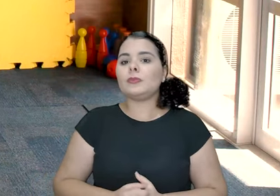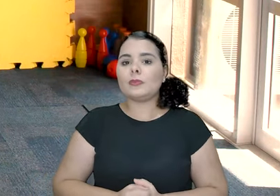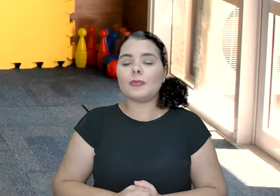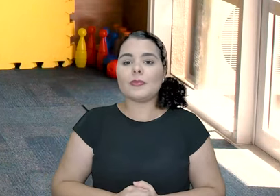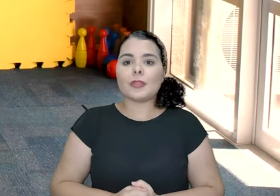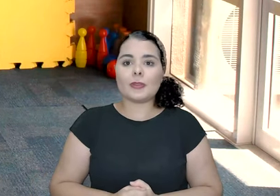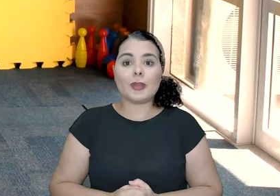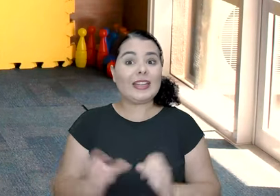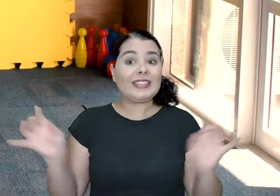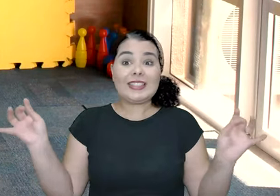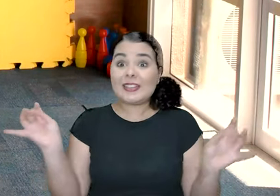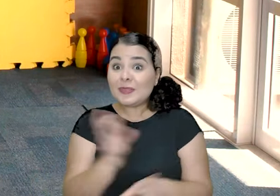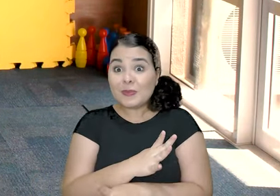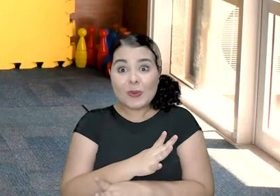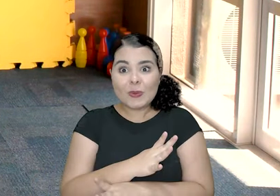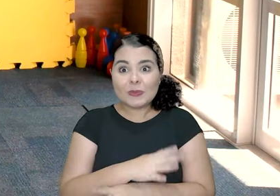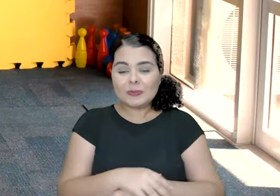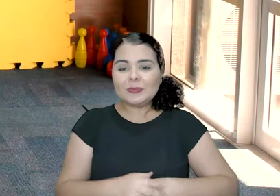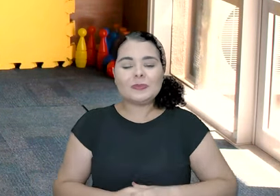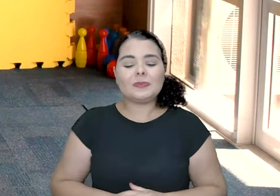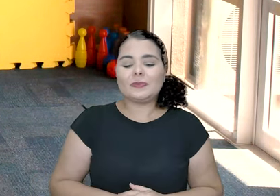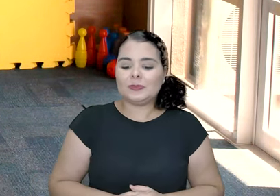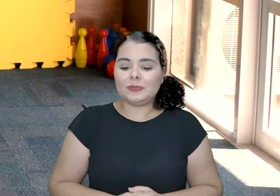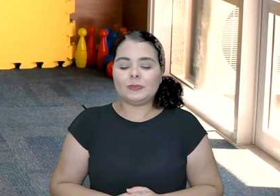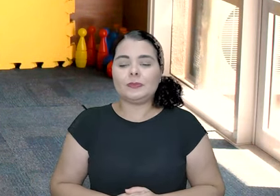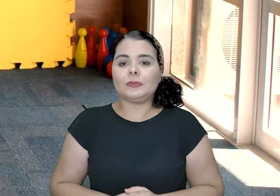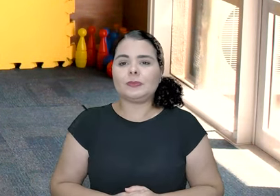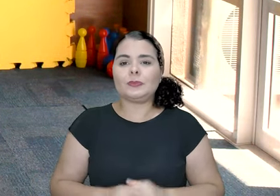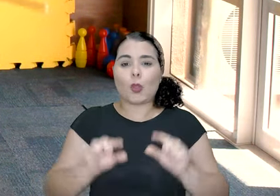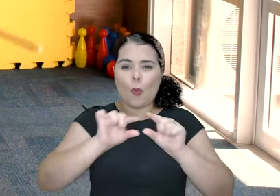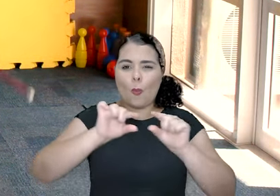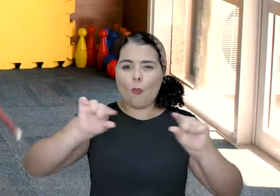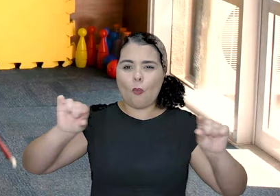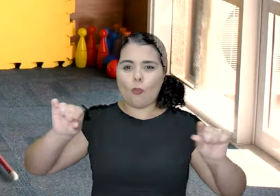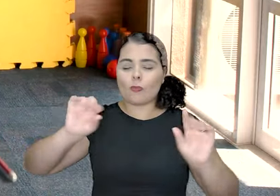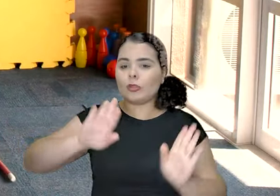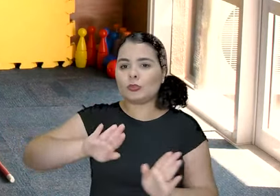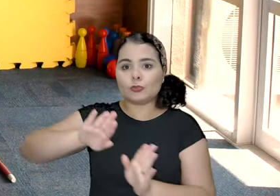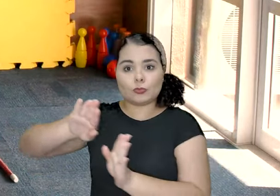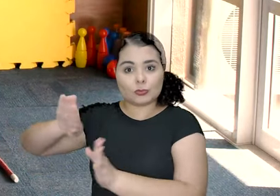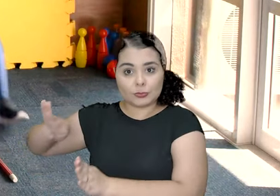Continue. Acabou. Coloque o seu bastão aqui do lado.